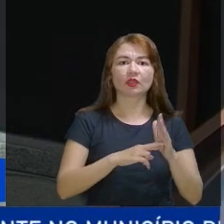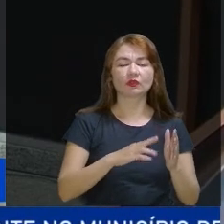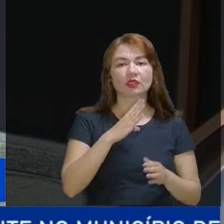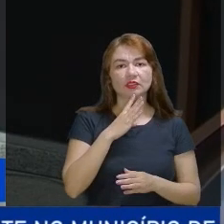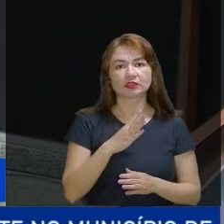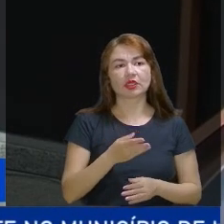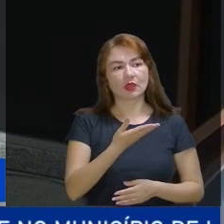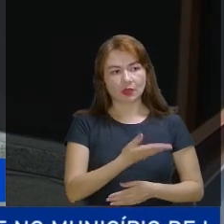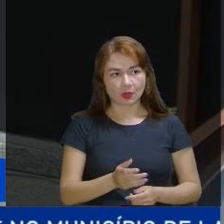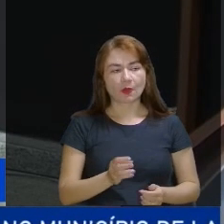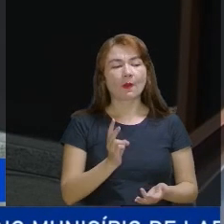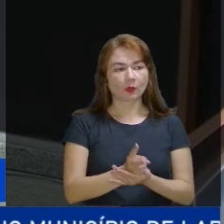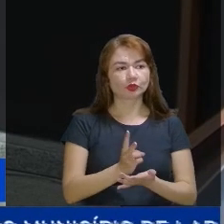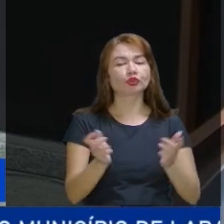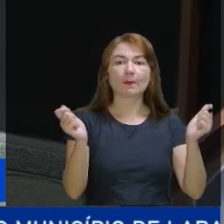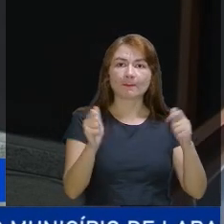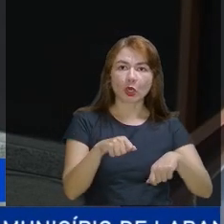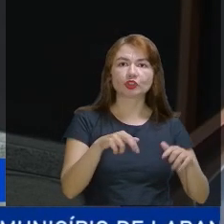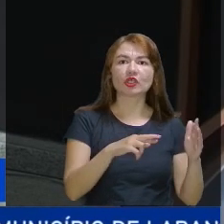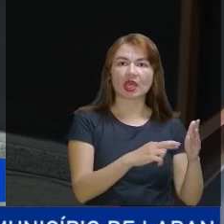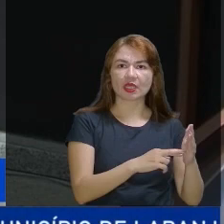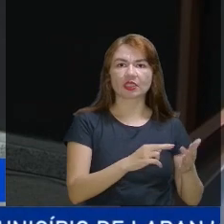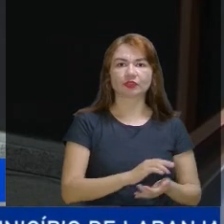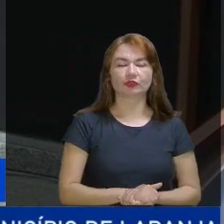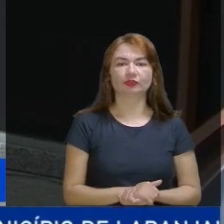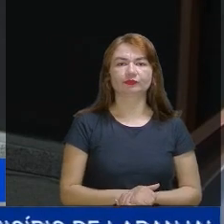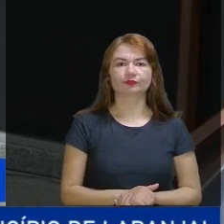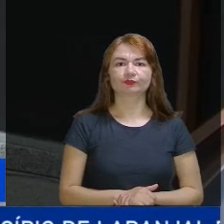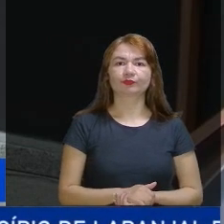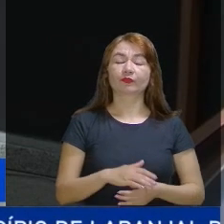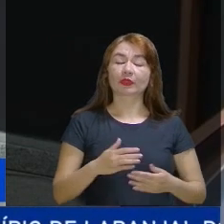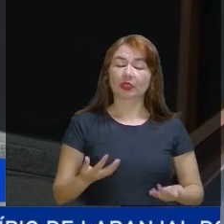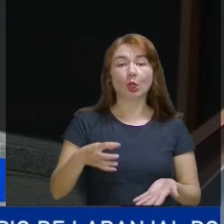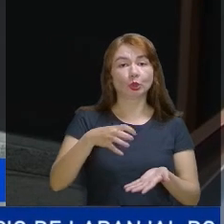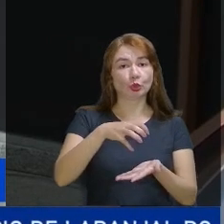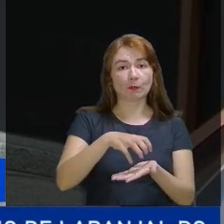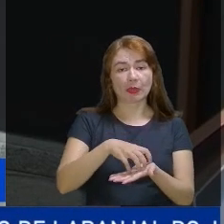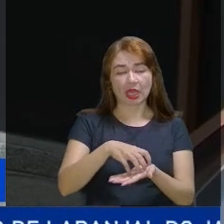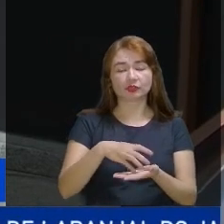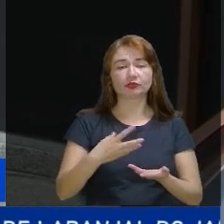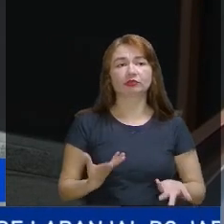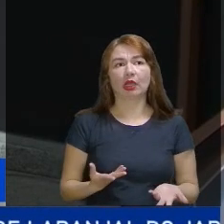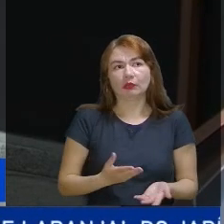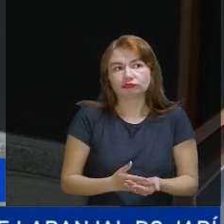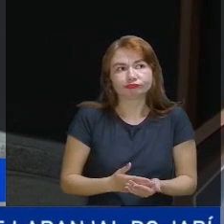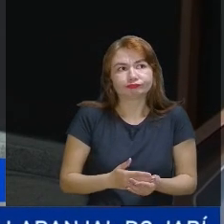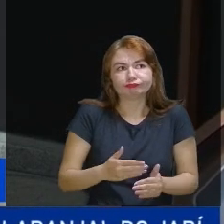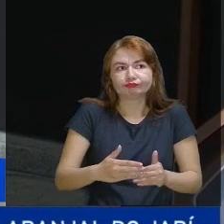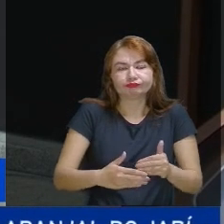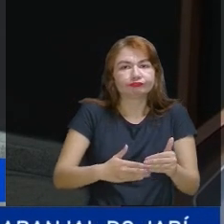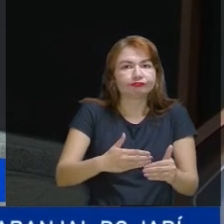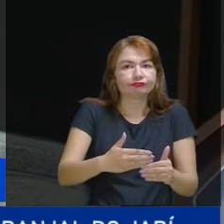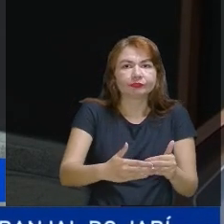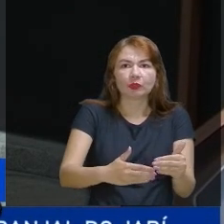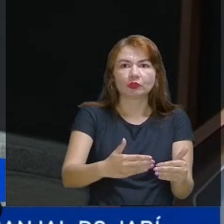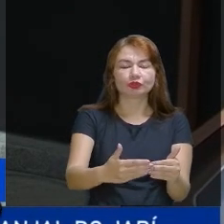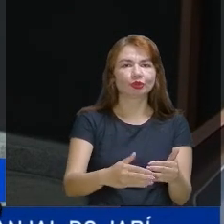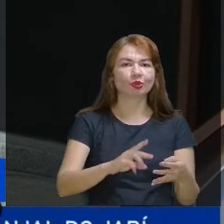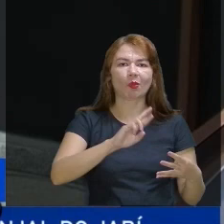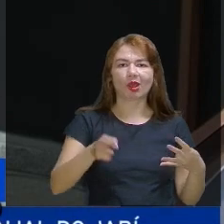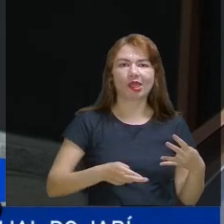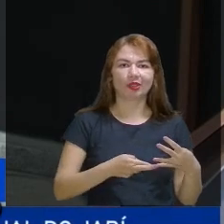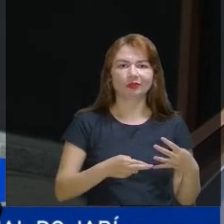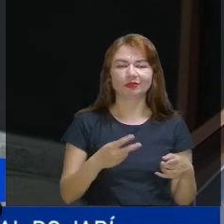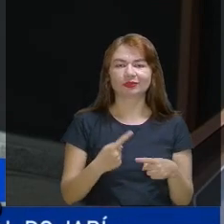pode prosseguir. Perfeito. No ponto do mérito, senhor presidente, eu não vejo como prosperar o presente recurso. A